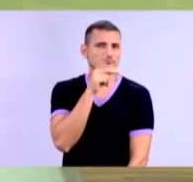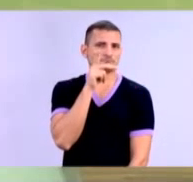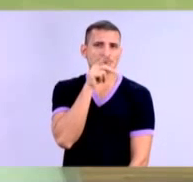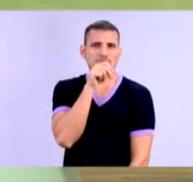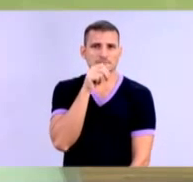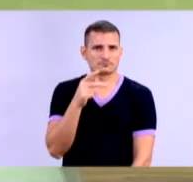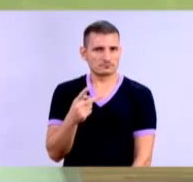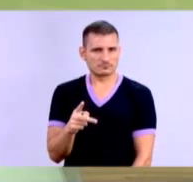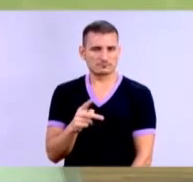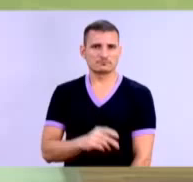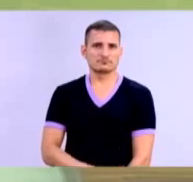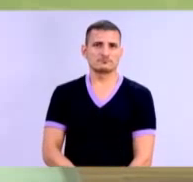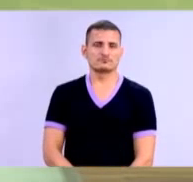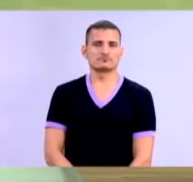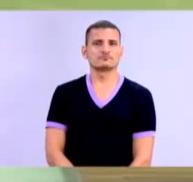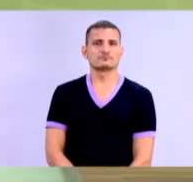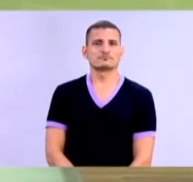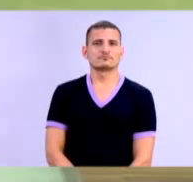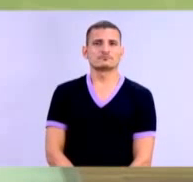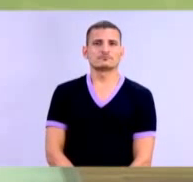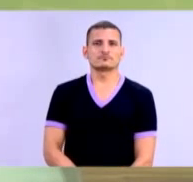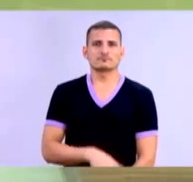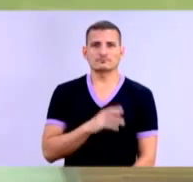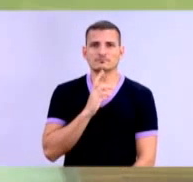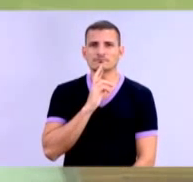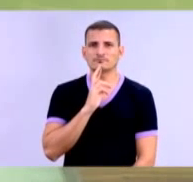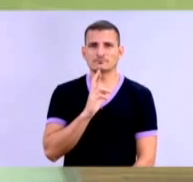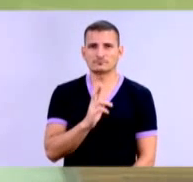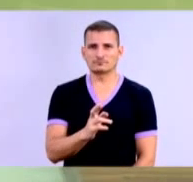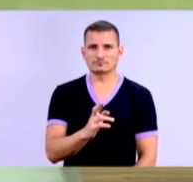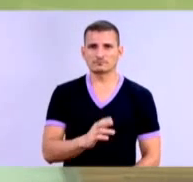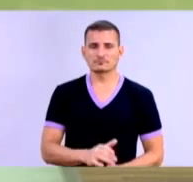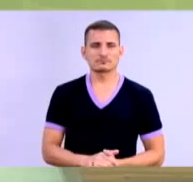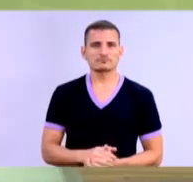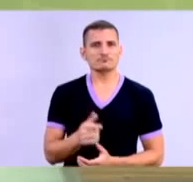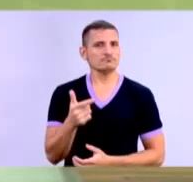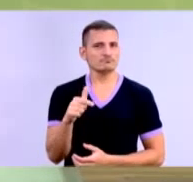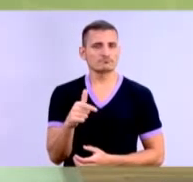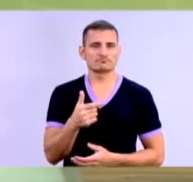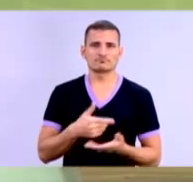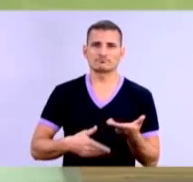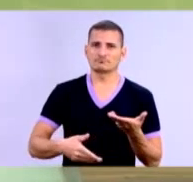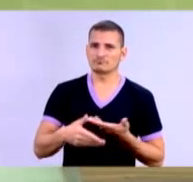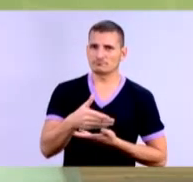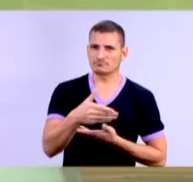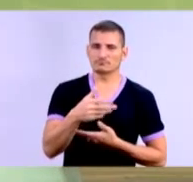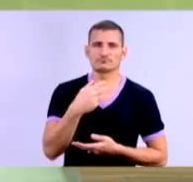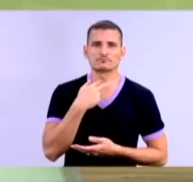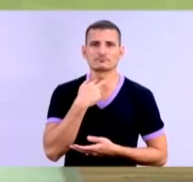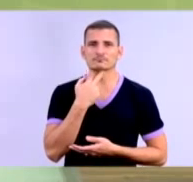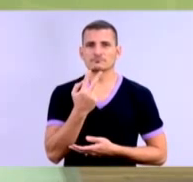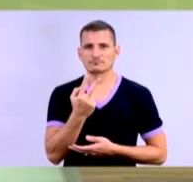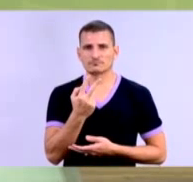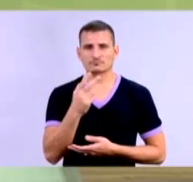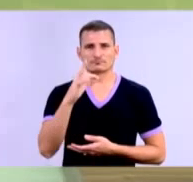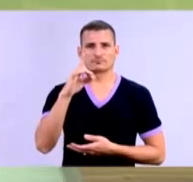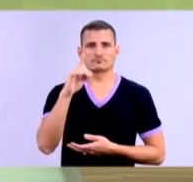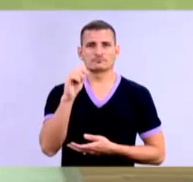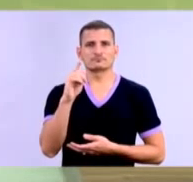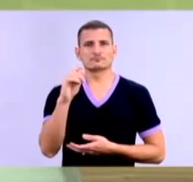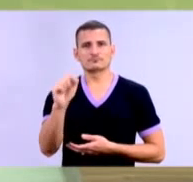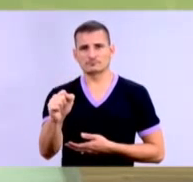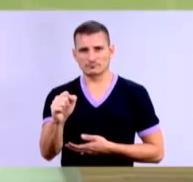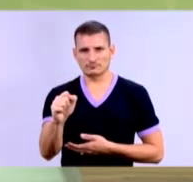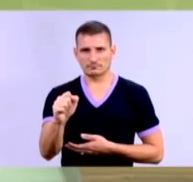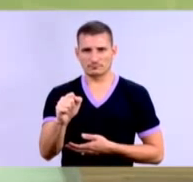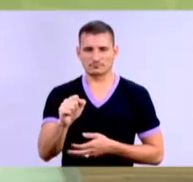Zona Norte, ele respondeu essa pergunta dizendo que não há nenhuma interação entre os sinais de voz e dados, o que gera